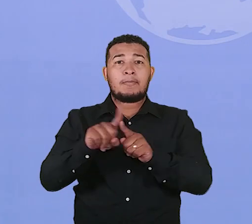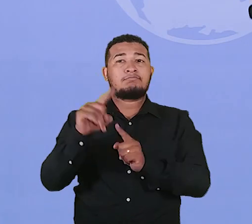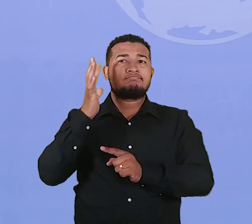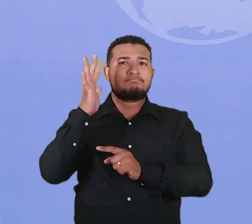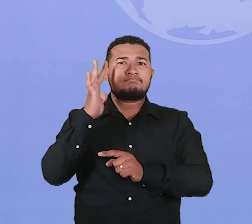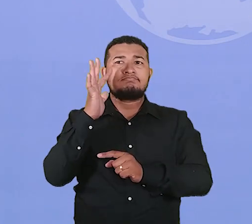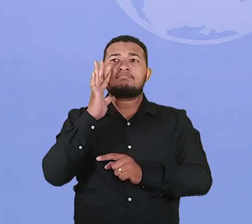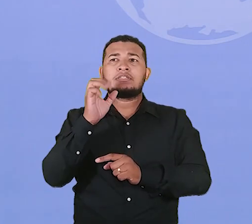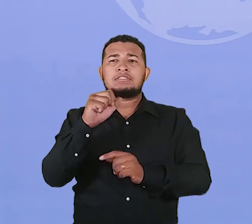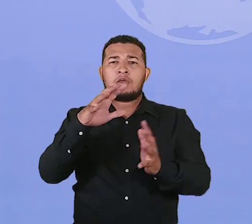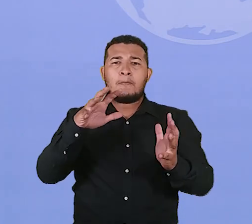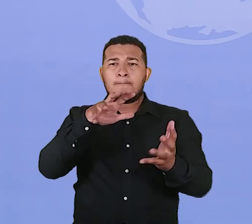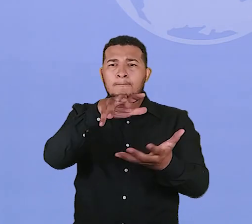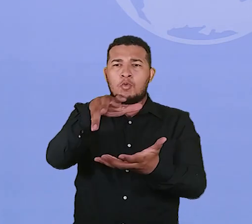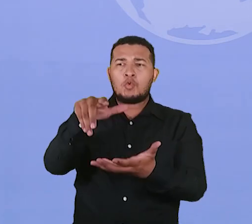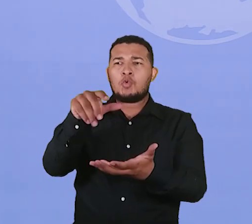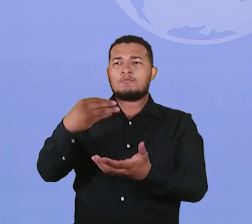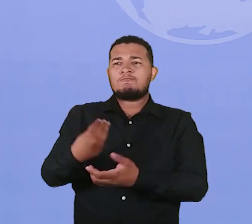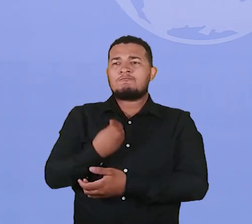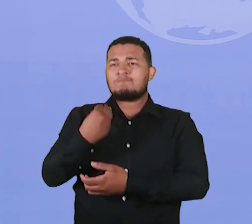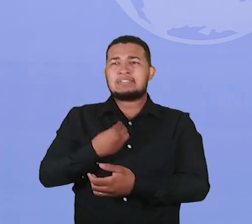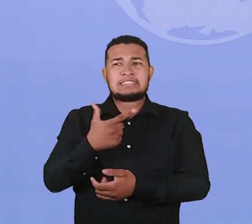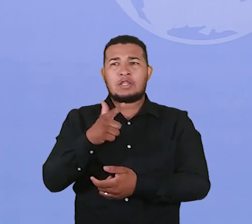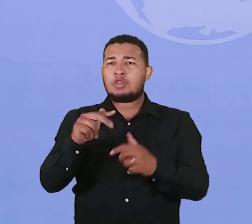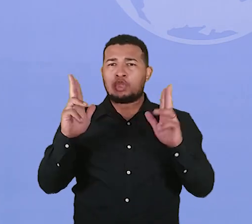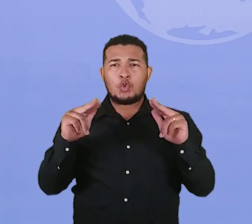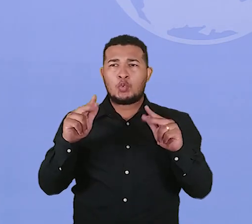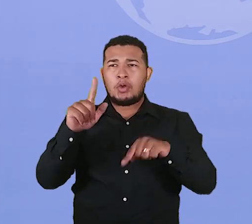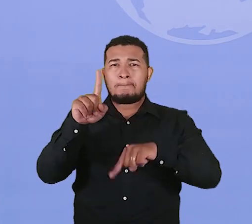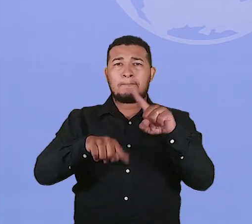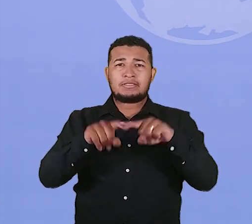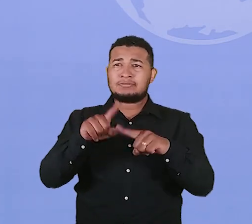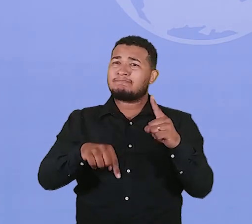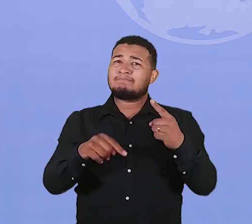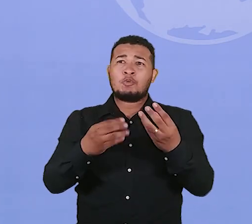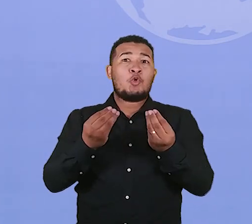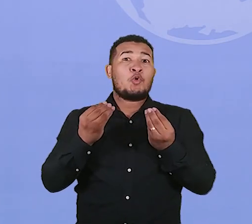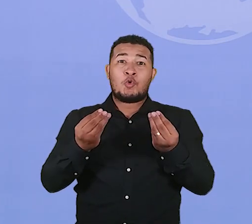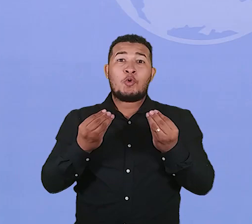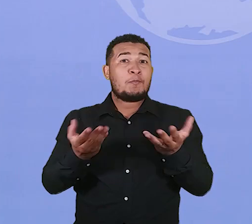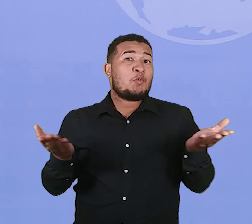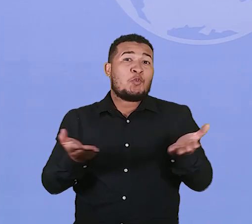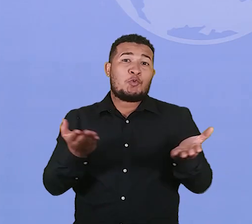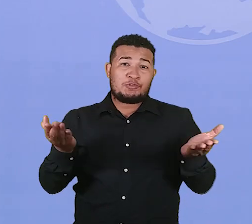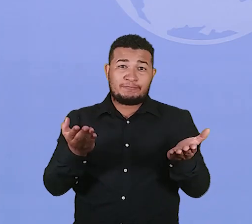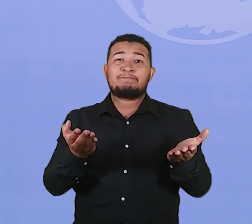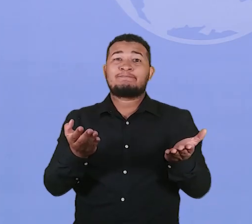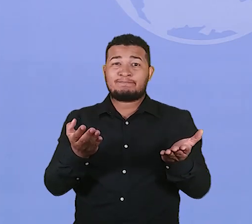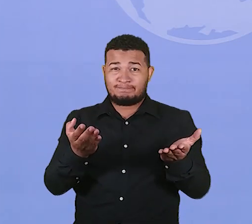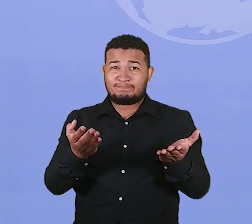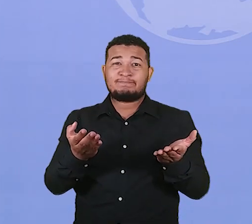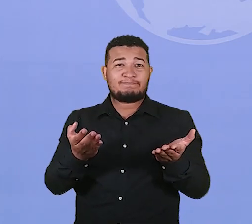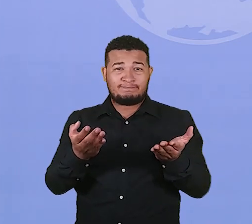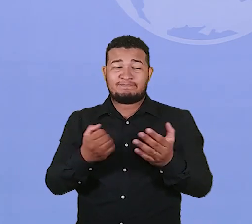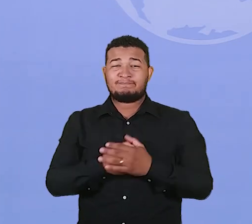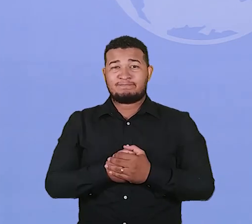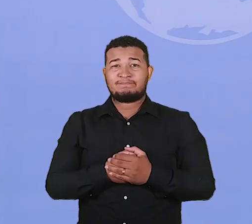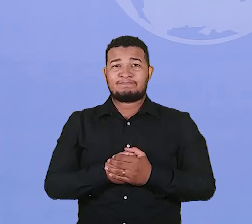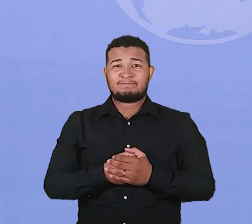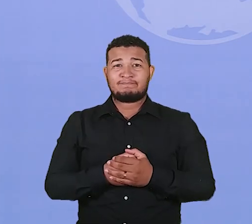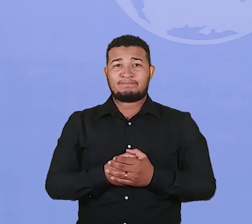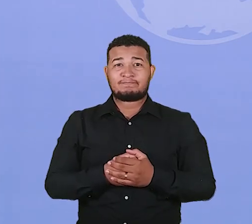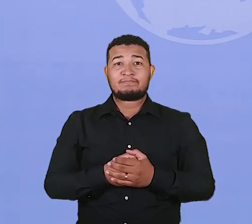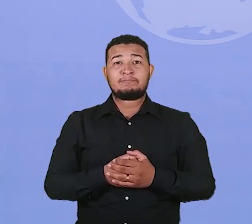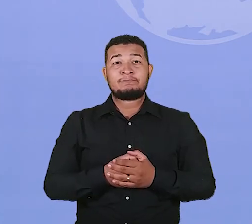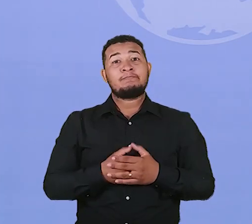pensar no mundo sem ela sem nunca ter criado esse tipos de máquinas como que você ia nossa realidade não sei nada